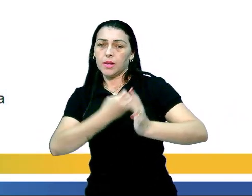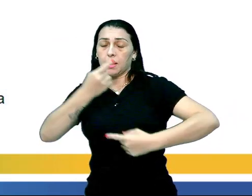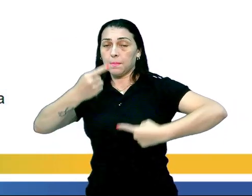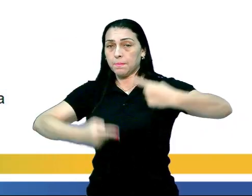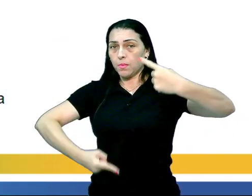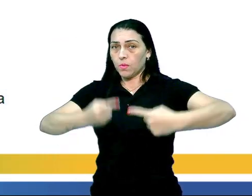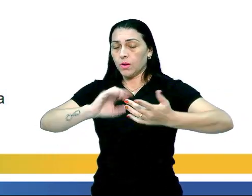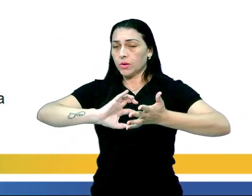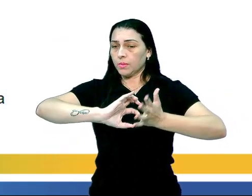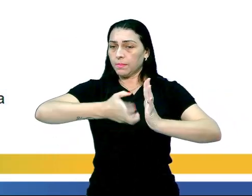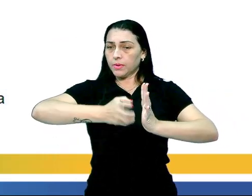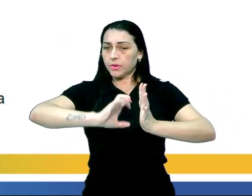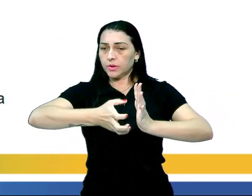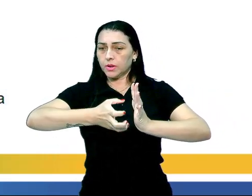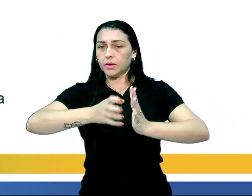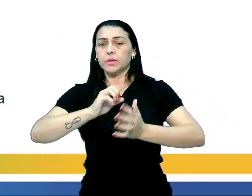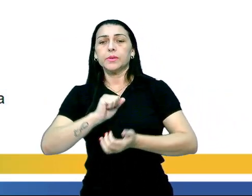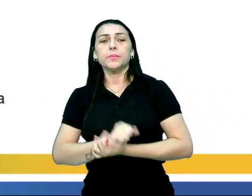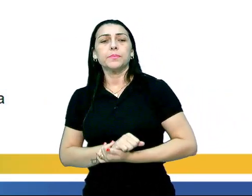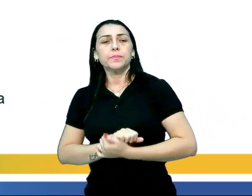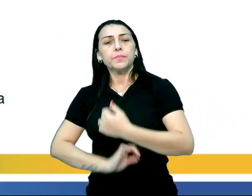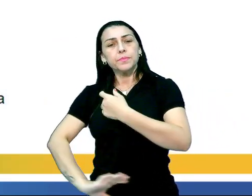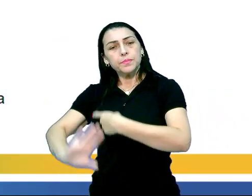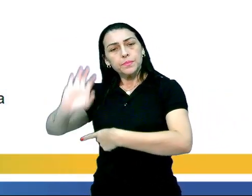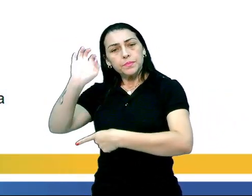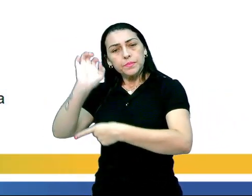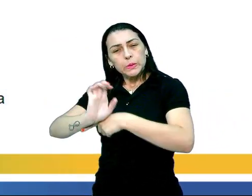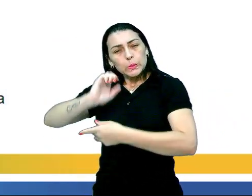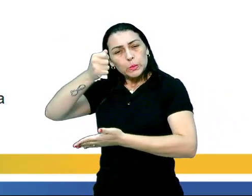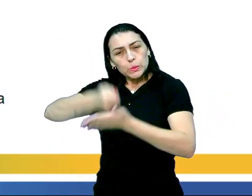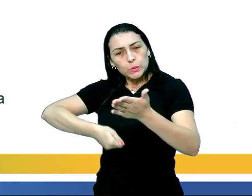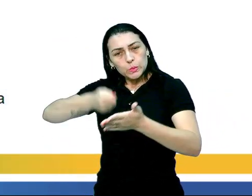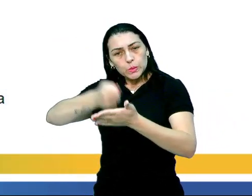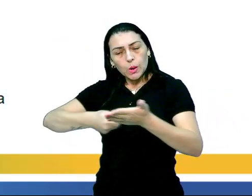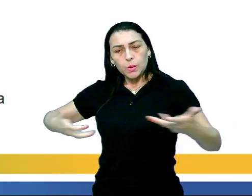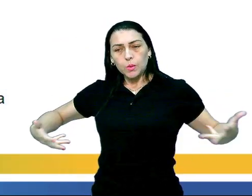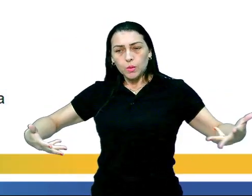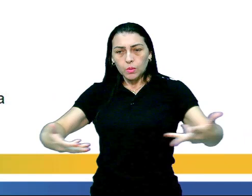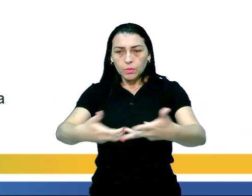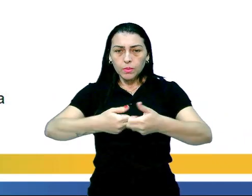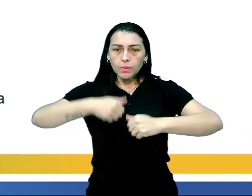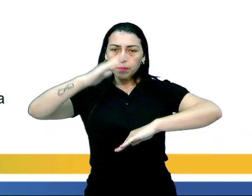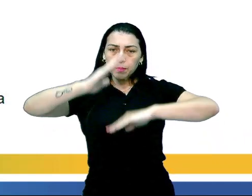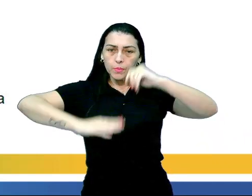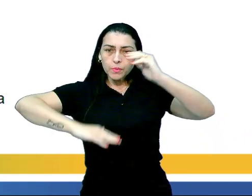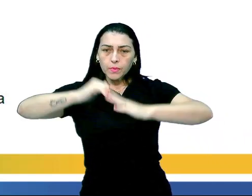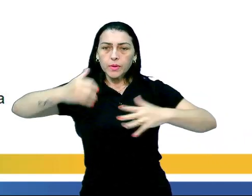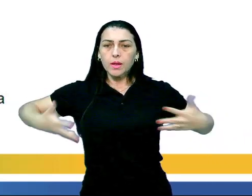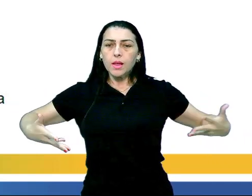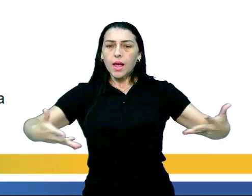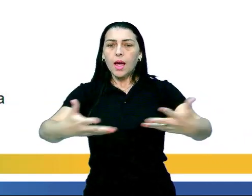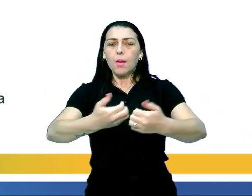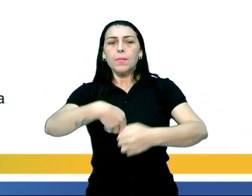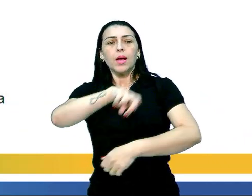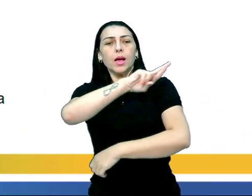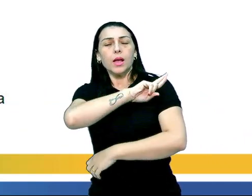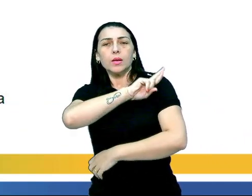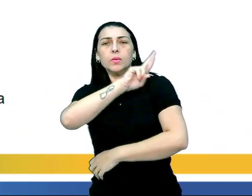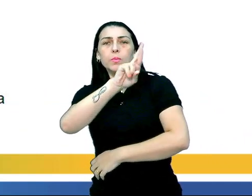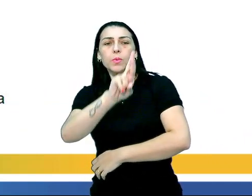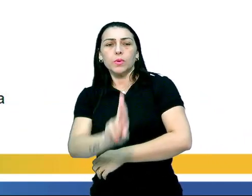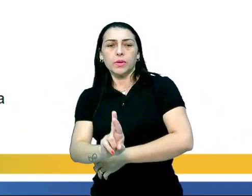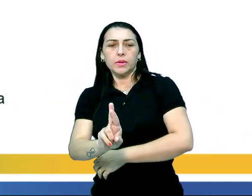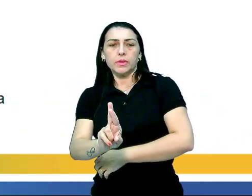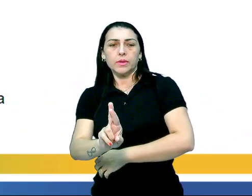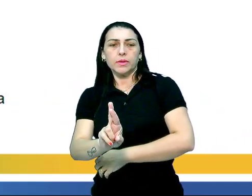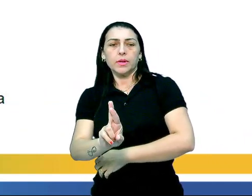da presença na esfera político-partidária. E letra E. Exigências de aperfeiçoamento profissional